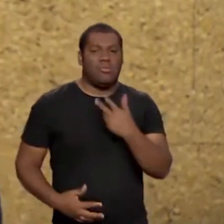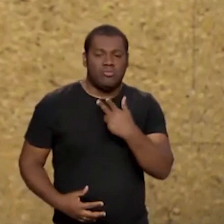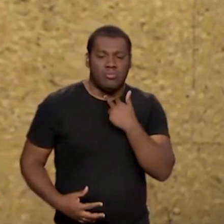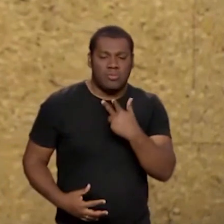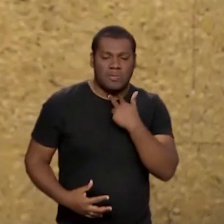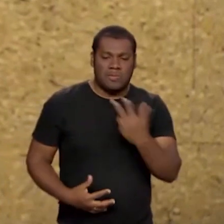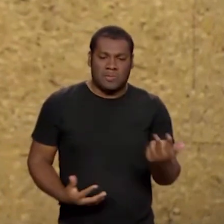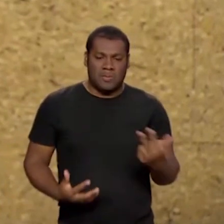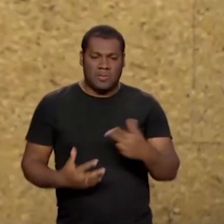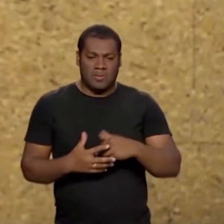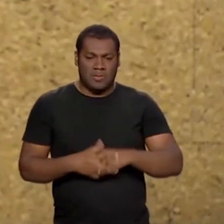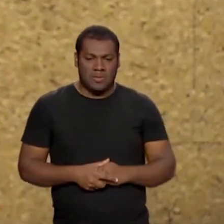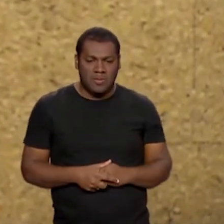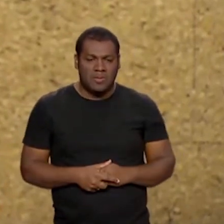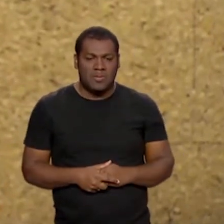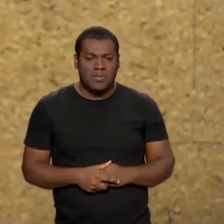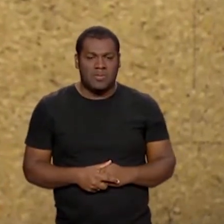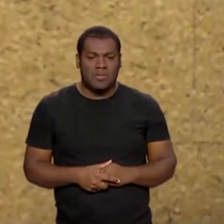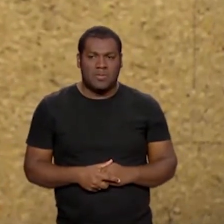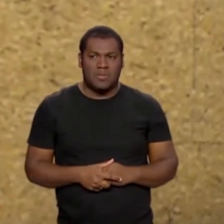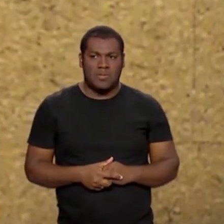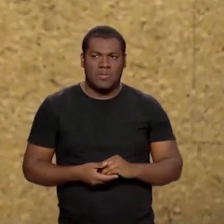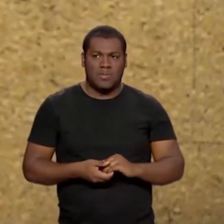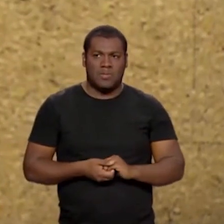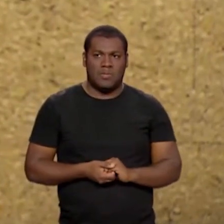ampliar de forma